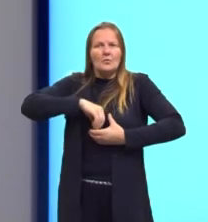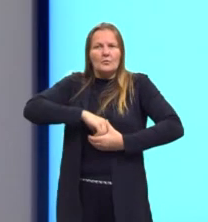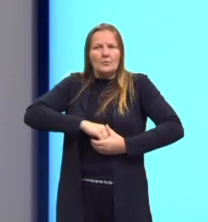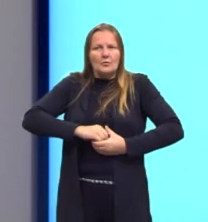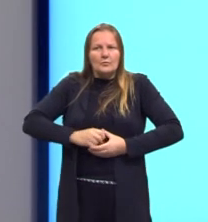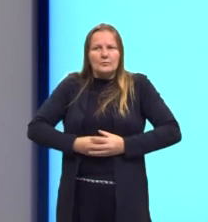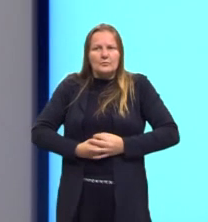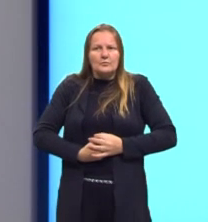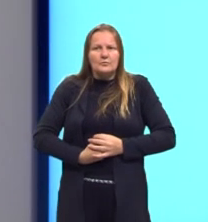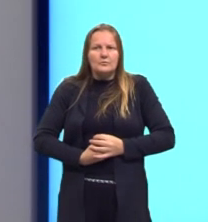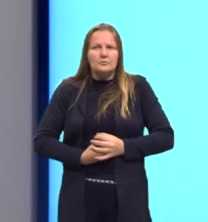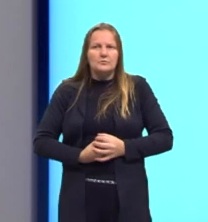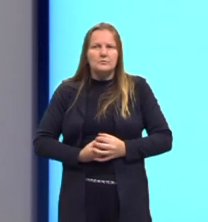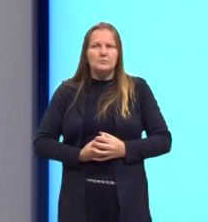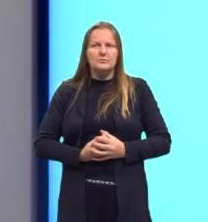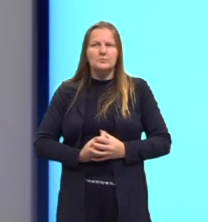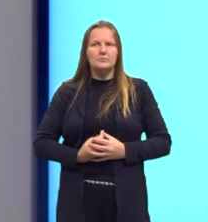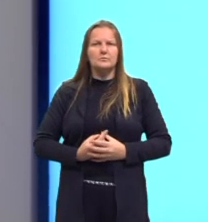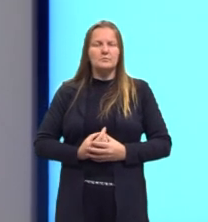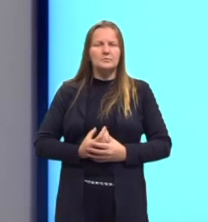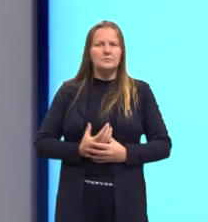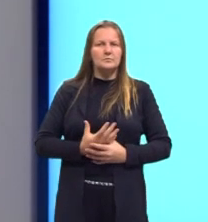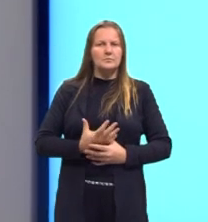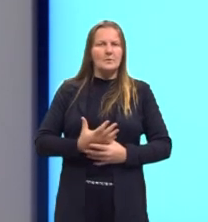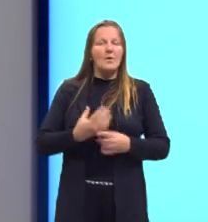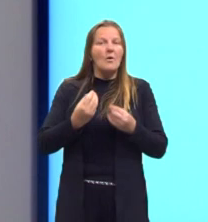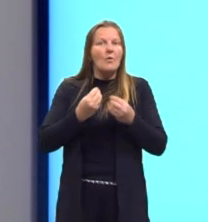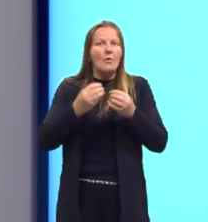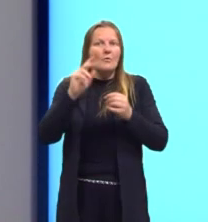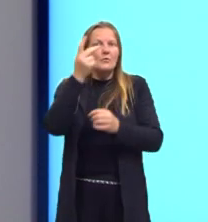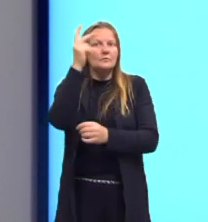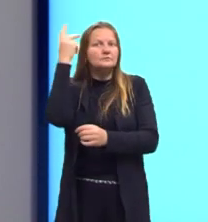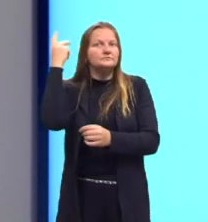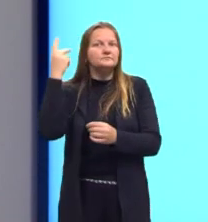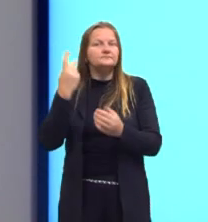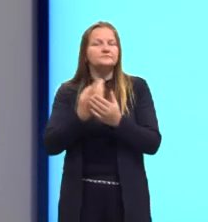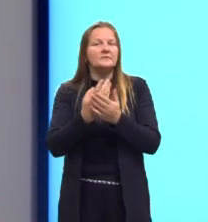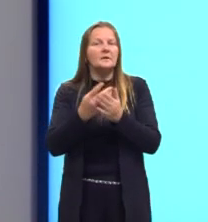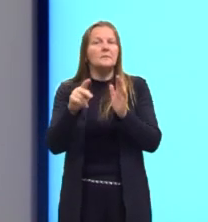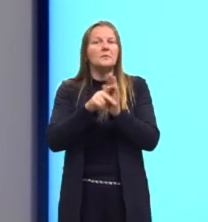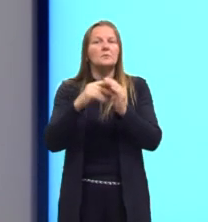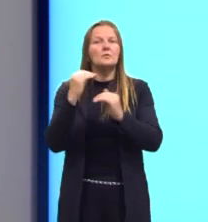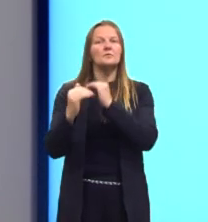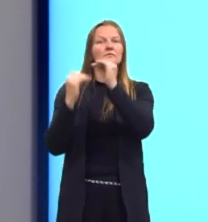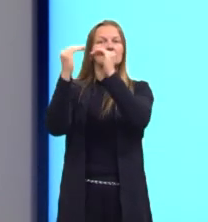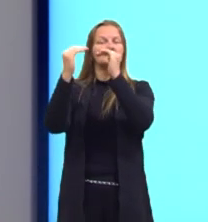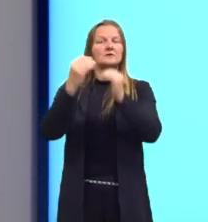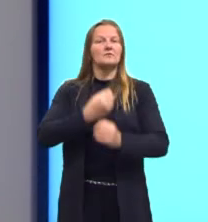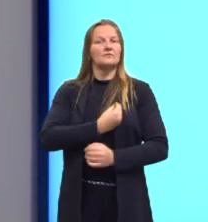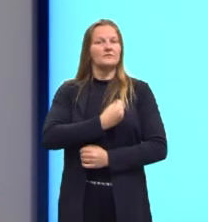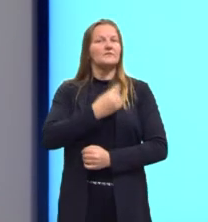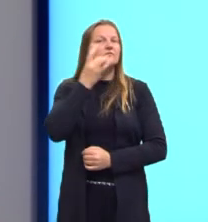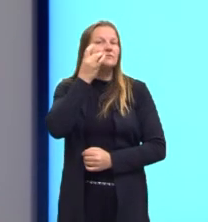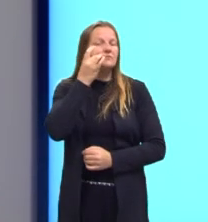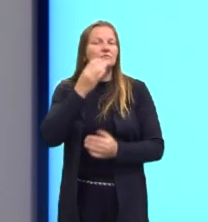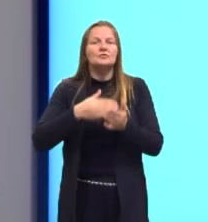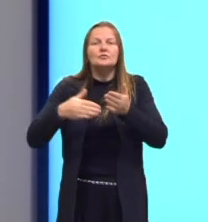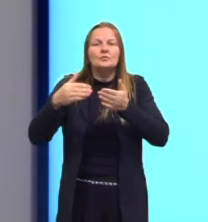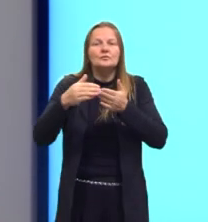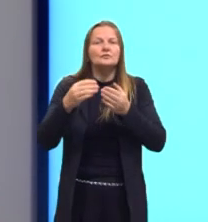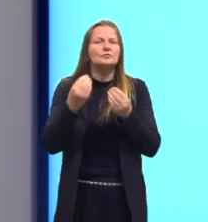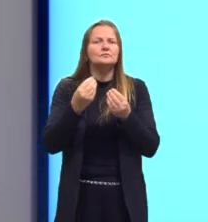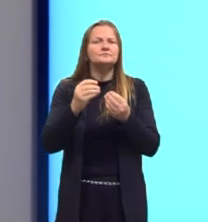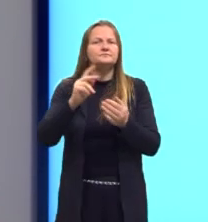da evolução filogenética né a história então evolutiva dos seres vivos através